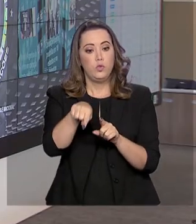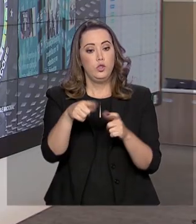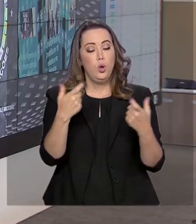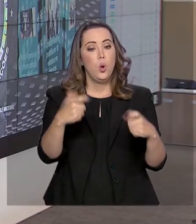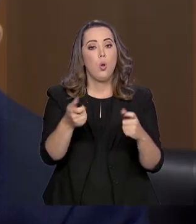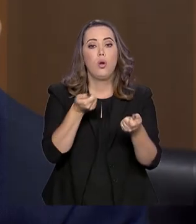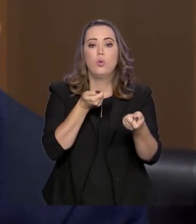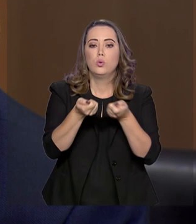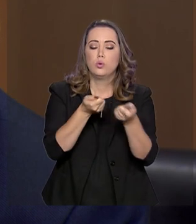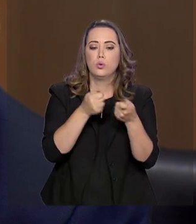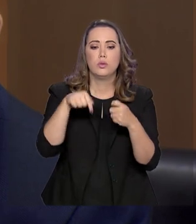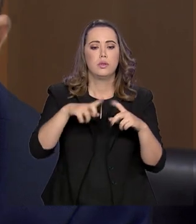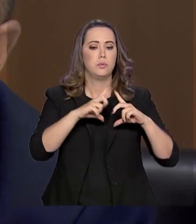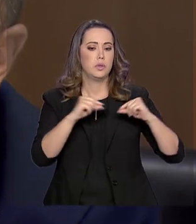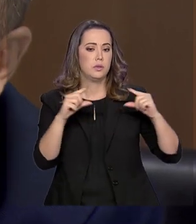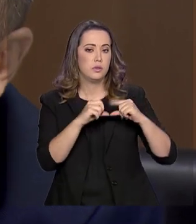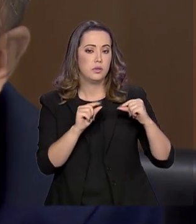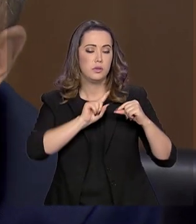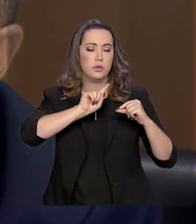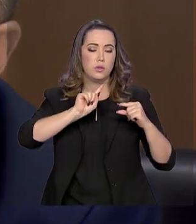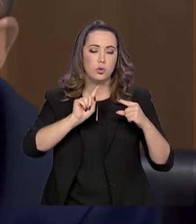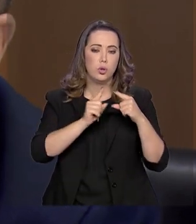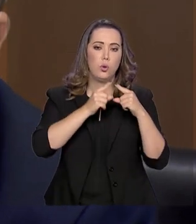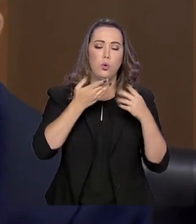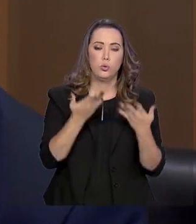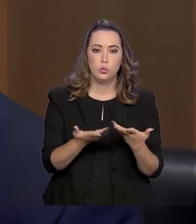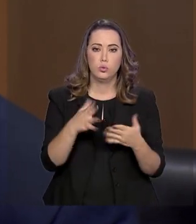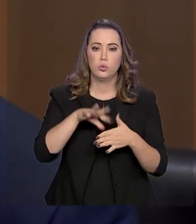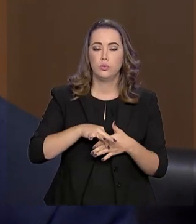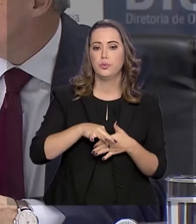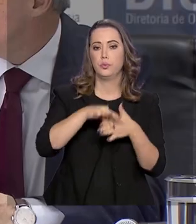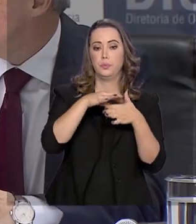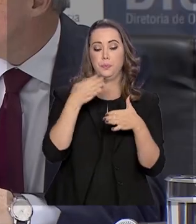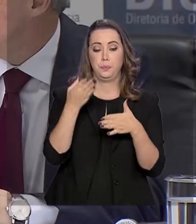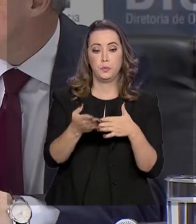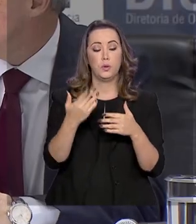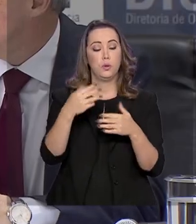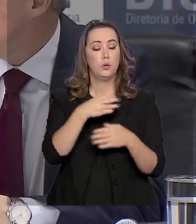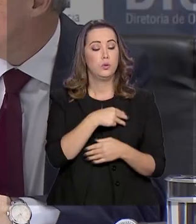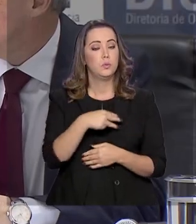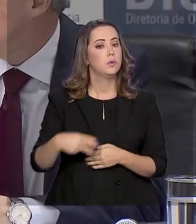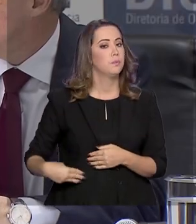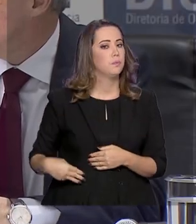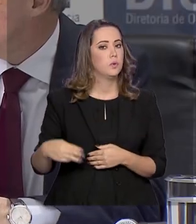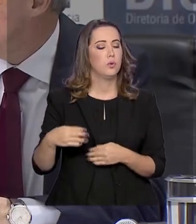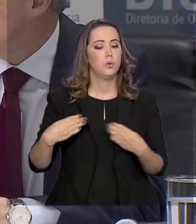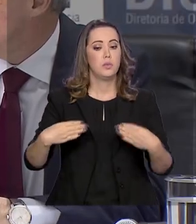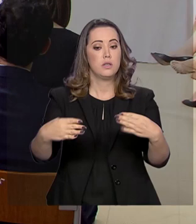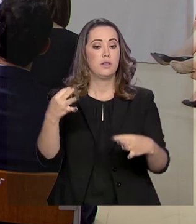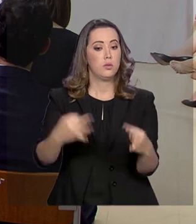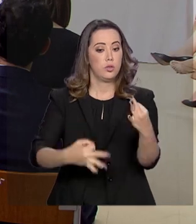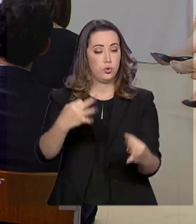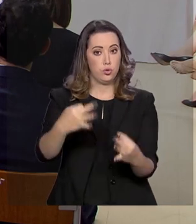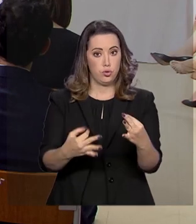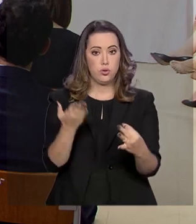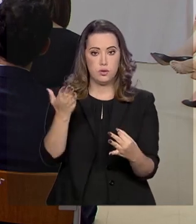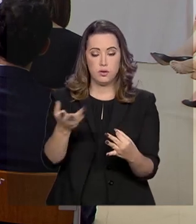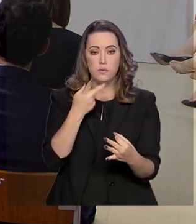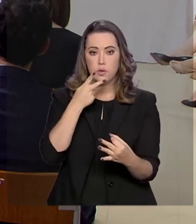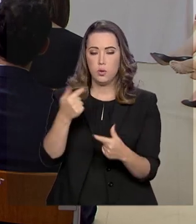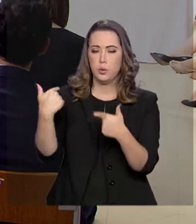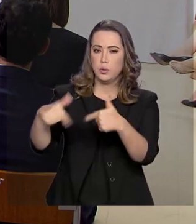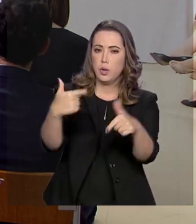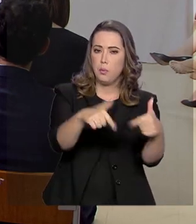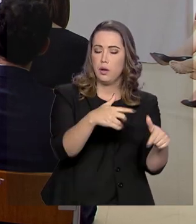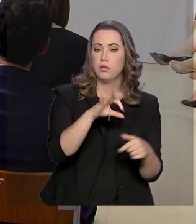Nacional em Brasília. Segundo o coordenador do Laboratório de Operações Cibernéticas do Ministério da Justiça e Segurança Pública, o trabalho das